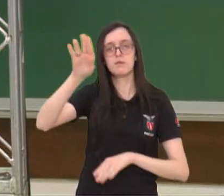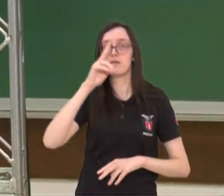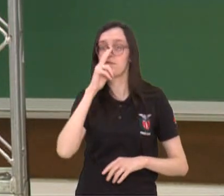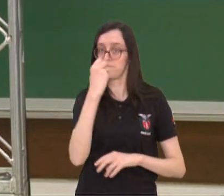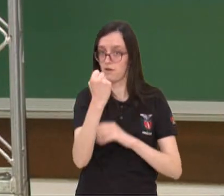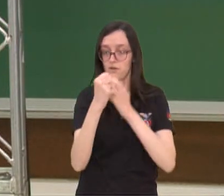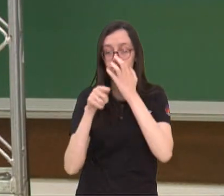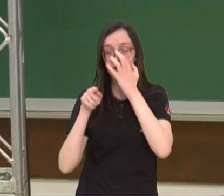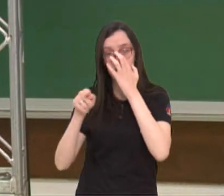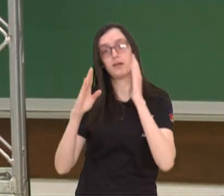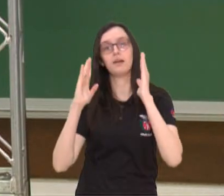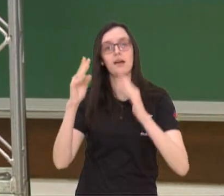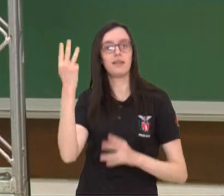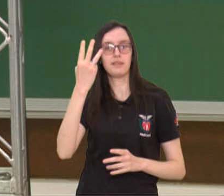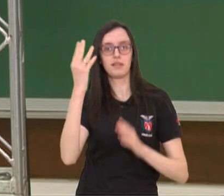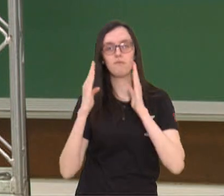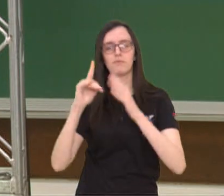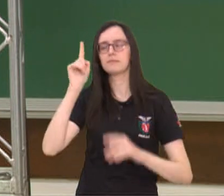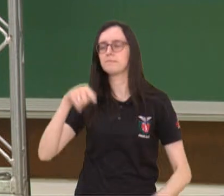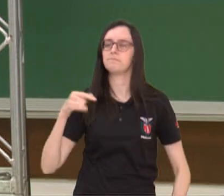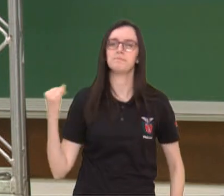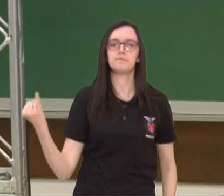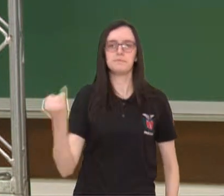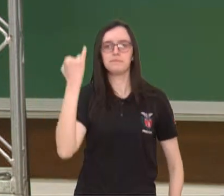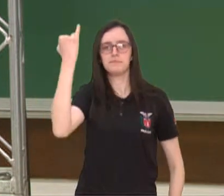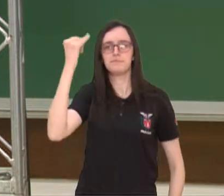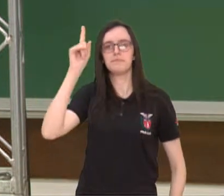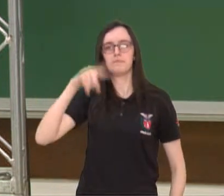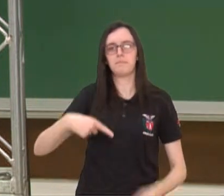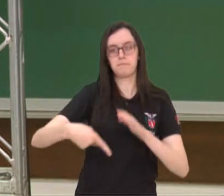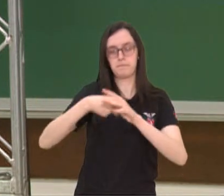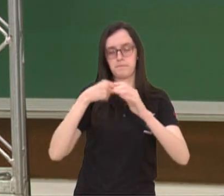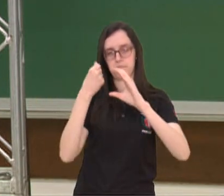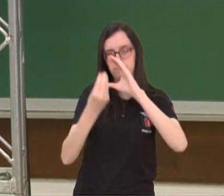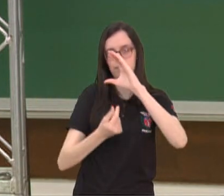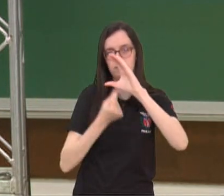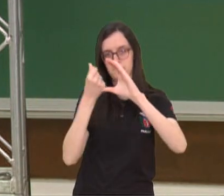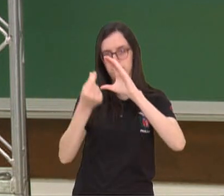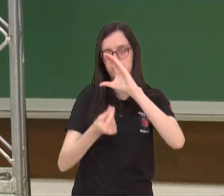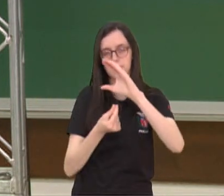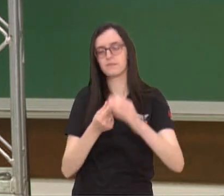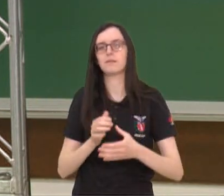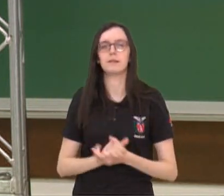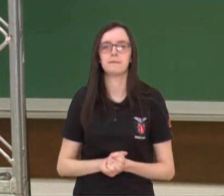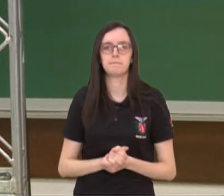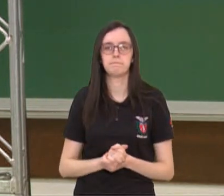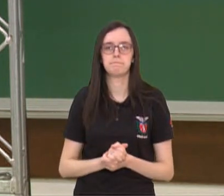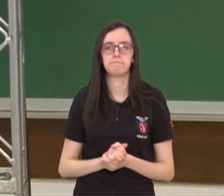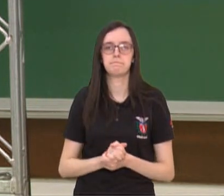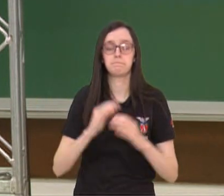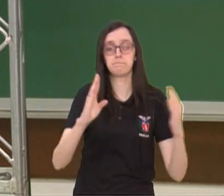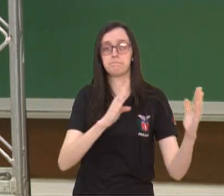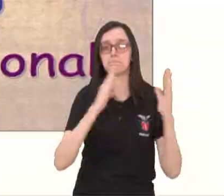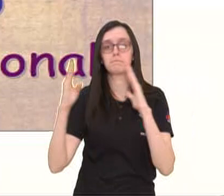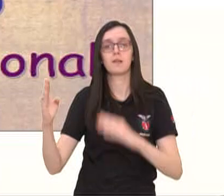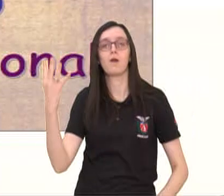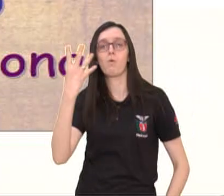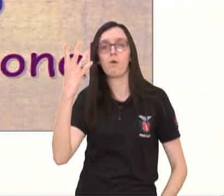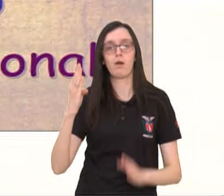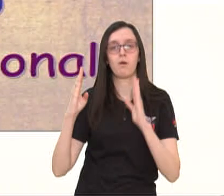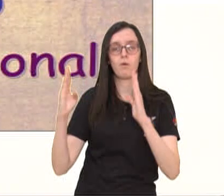fase bastante importante para o capitalismo. A quarta fase do